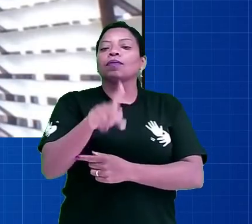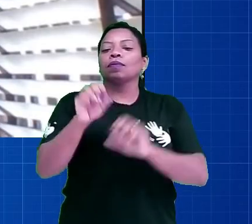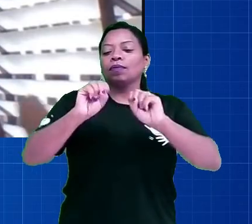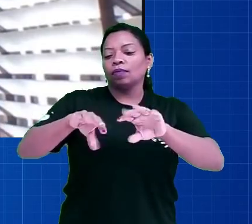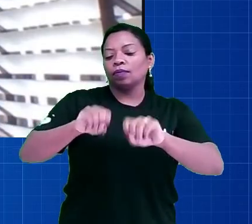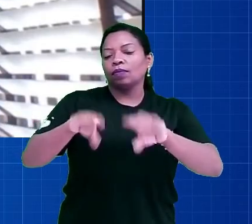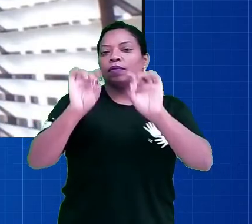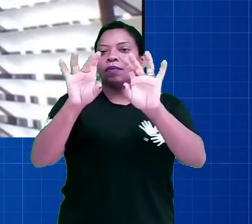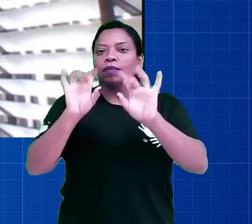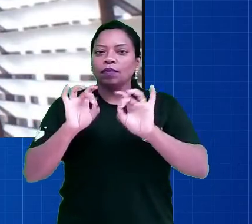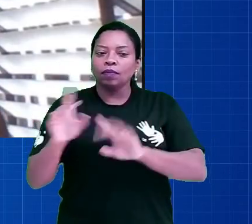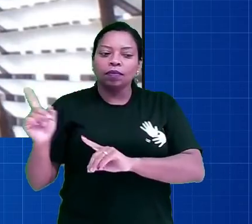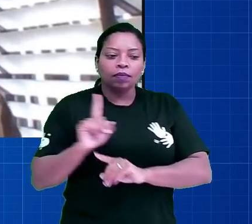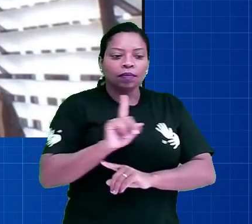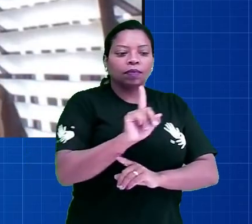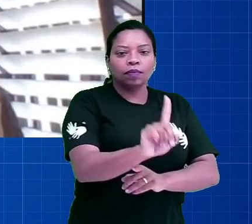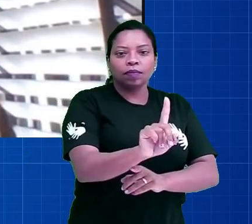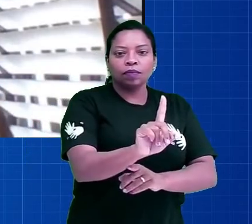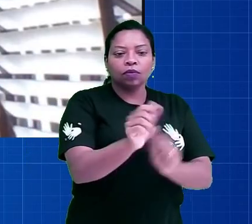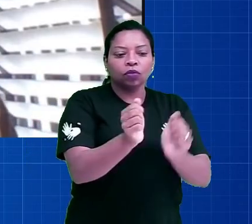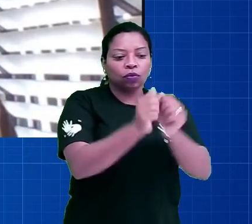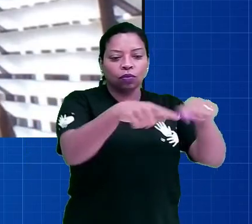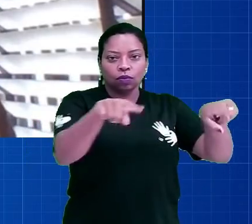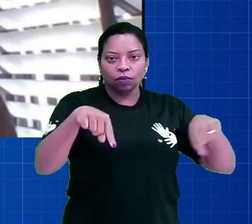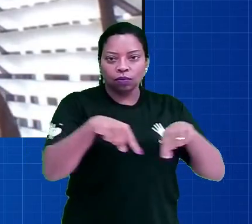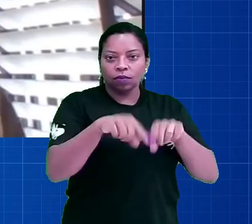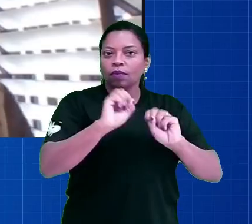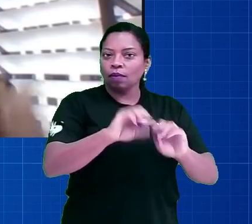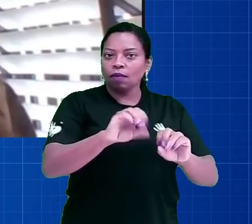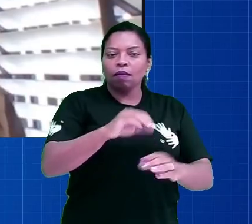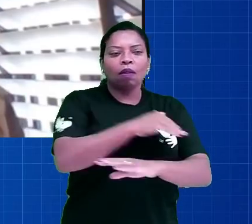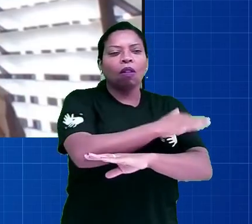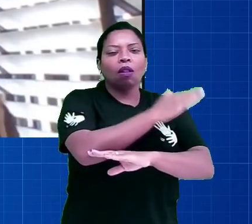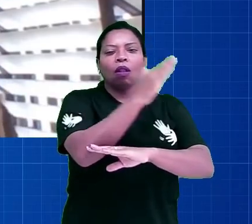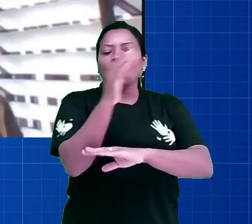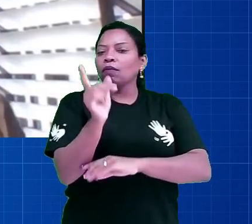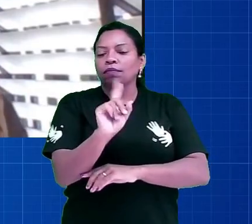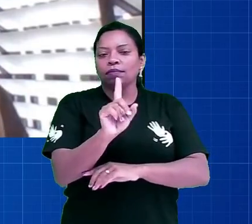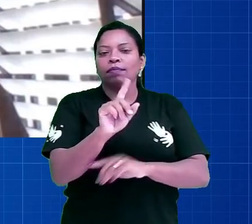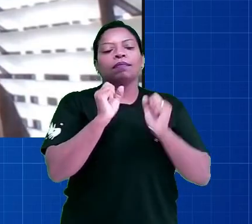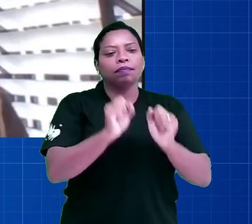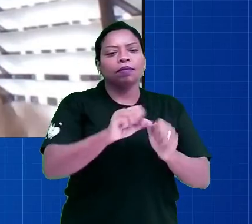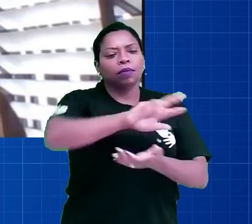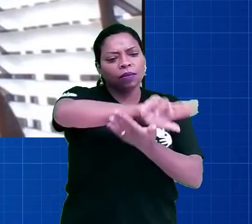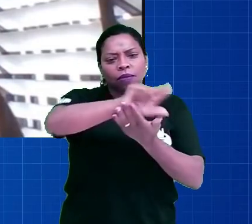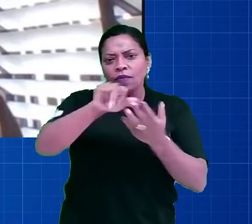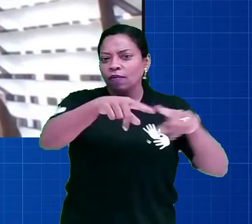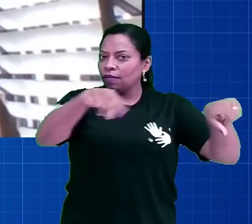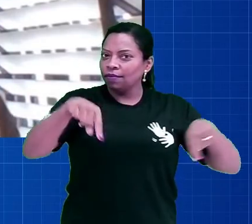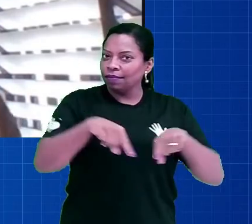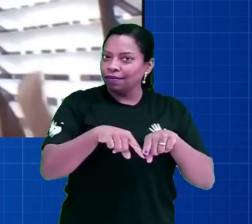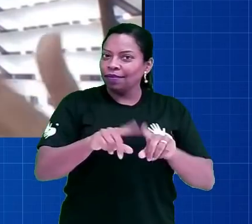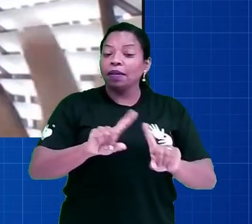professor de educação especial, necessariamente, ele não precisa ficar o tempo todo na sala de aula. Ele pode, inclusive,